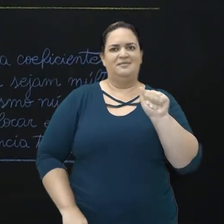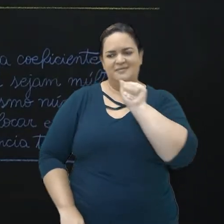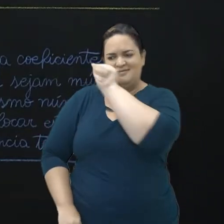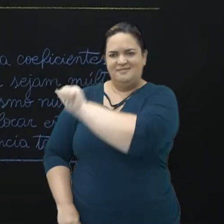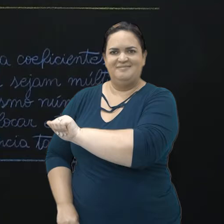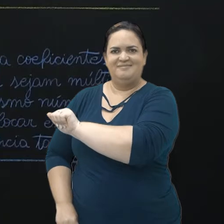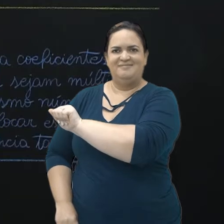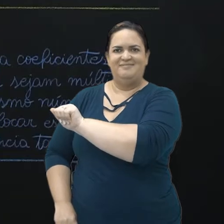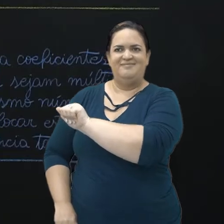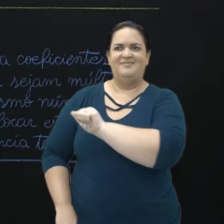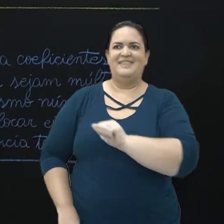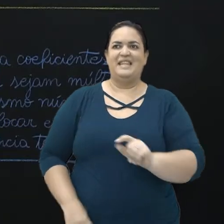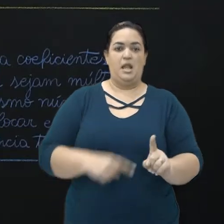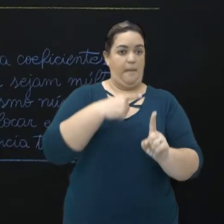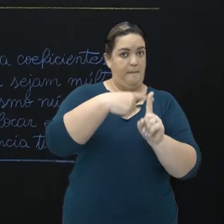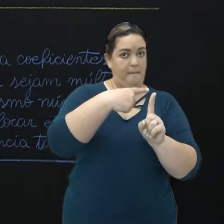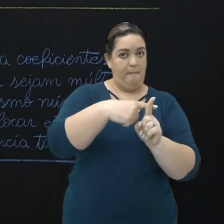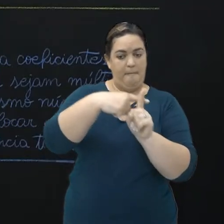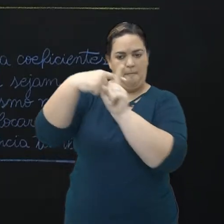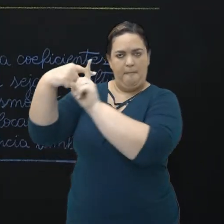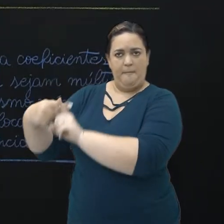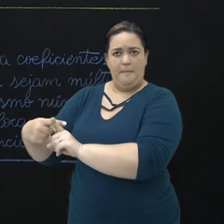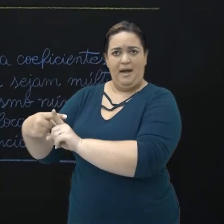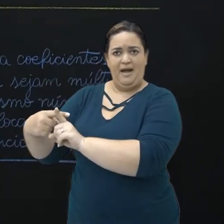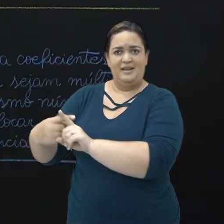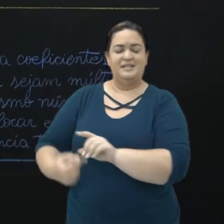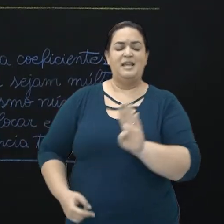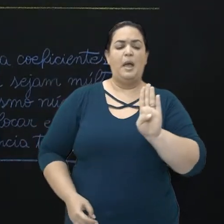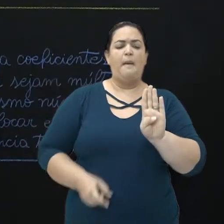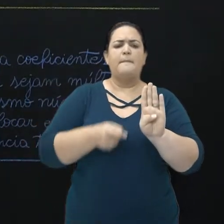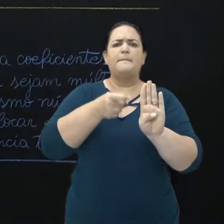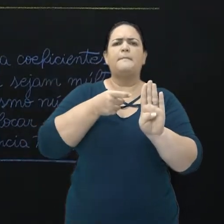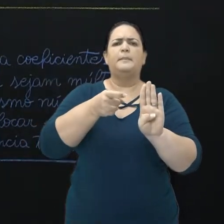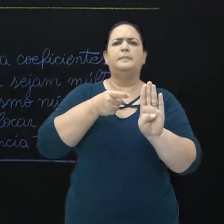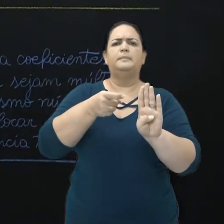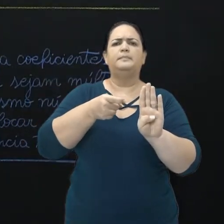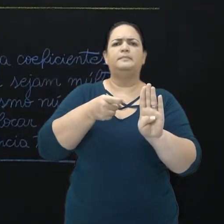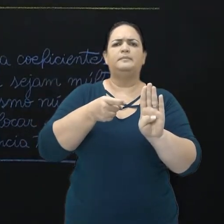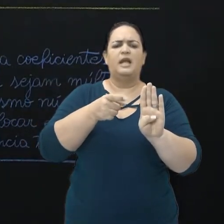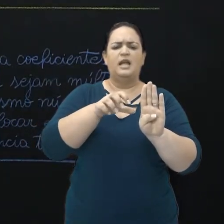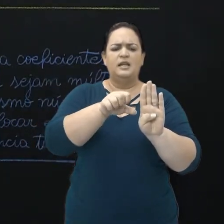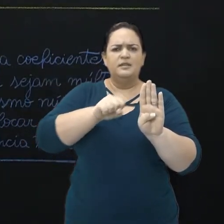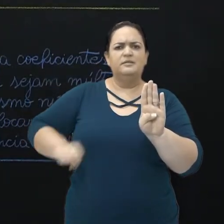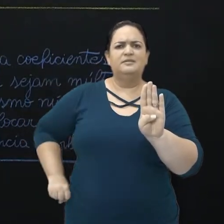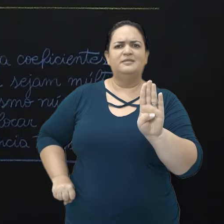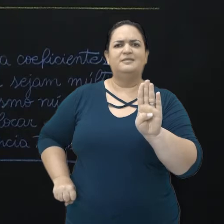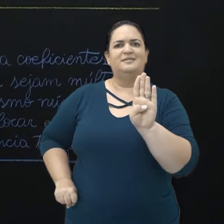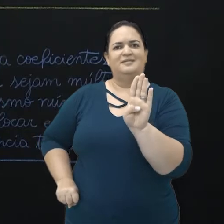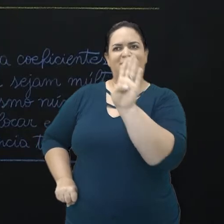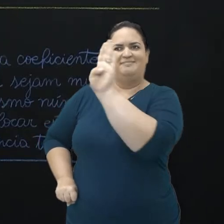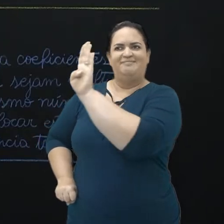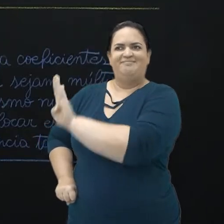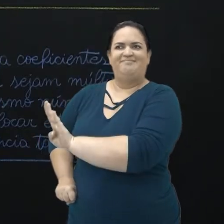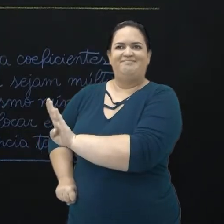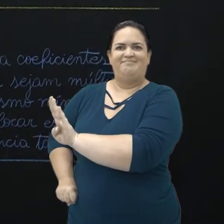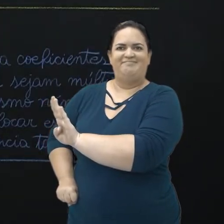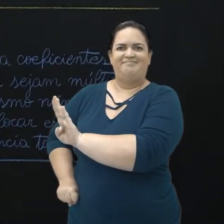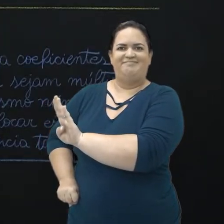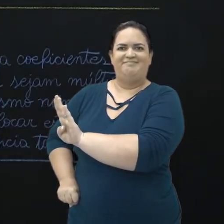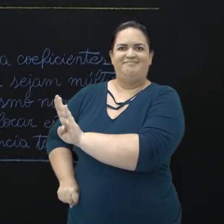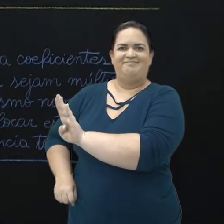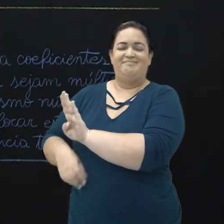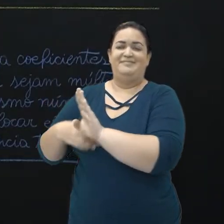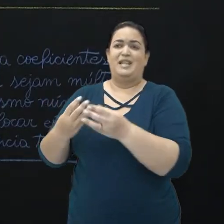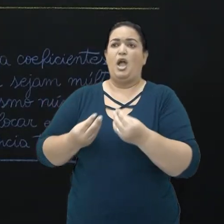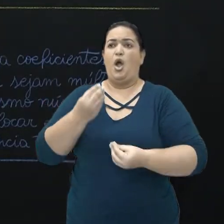mais, então aqui mais também, perfeito? Do bx, se eu tirar o x, só sobra o b. Por isso que aqui vem o b. Como